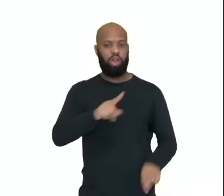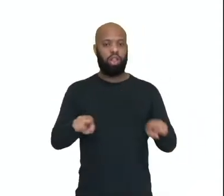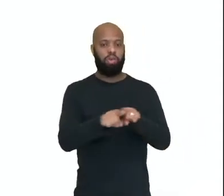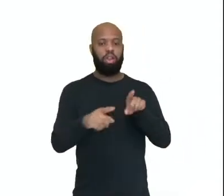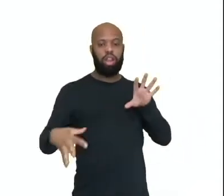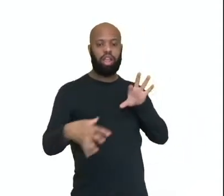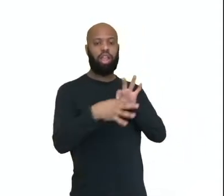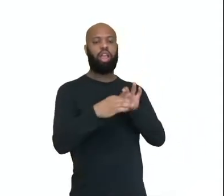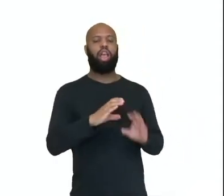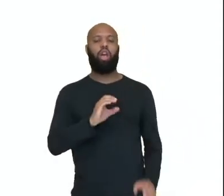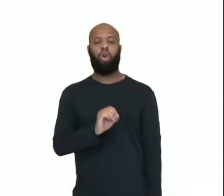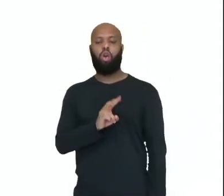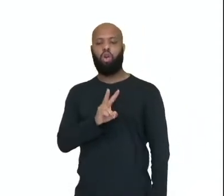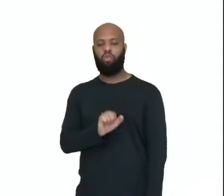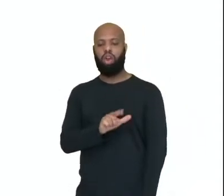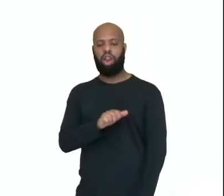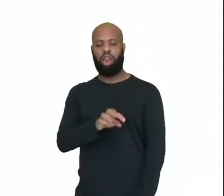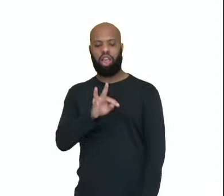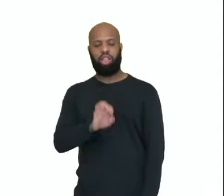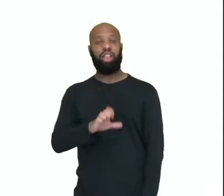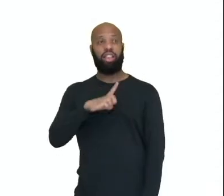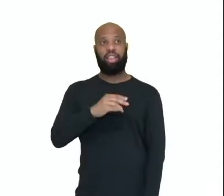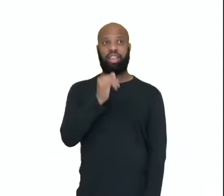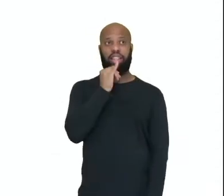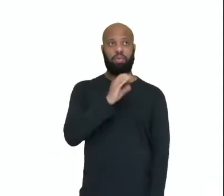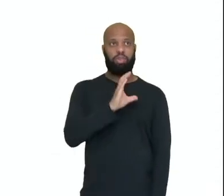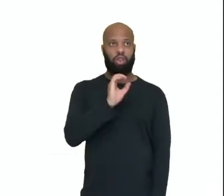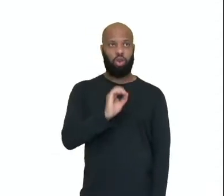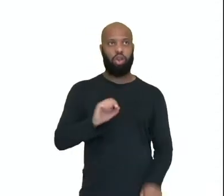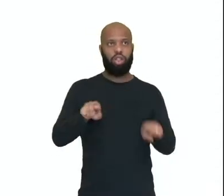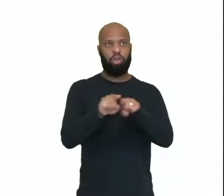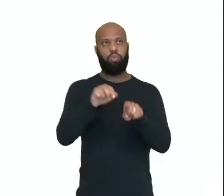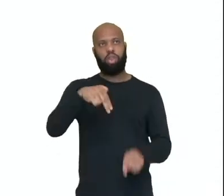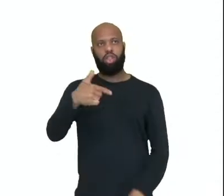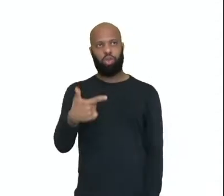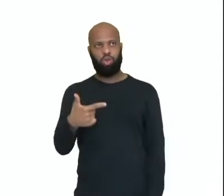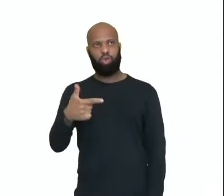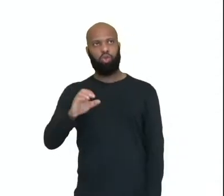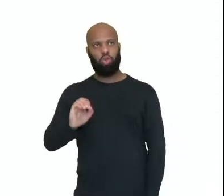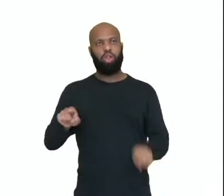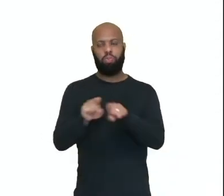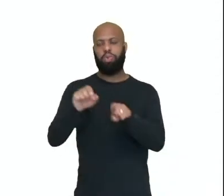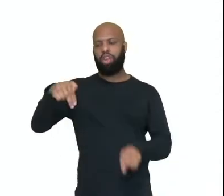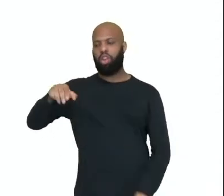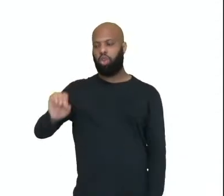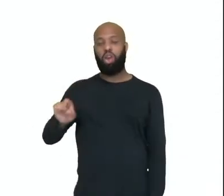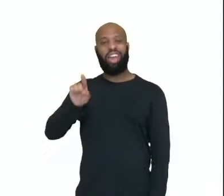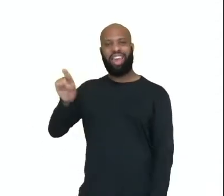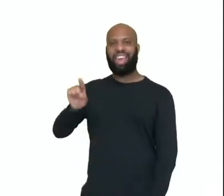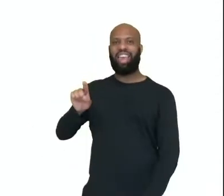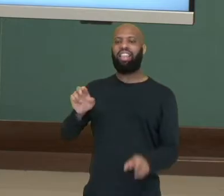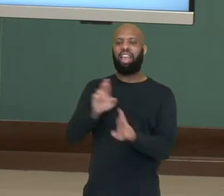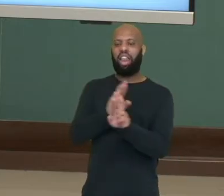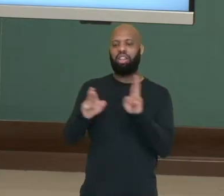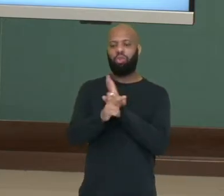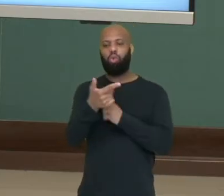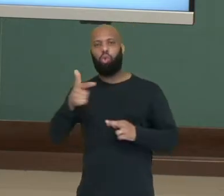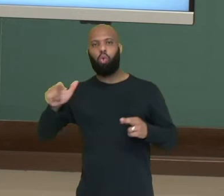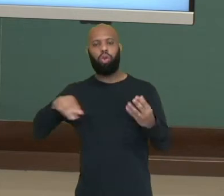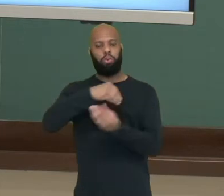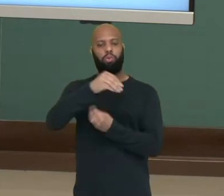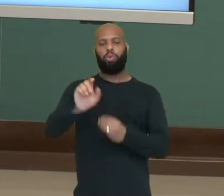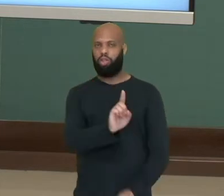como exemplos, a gente tem o CO, o N2O e o NO. Então são óxidos neutros que não reagem com as outras